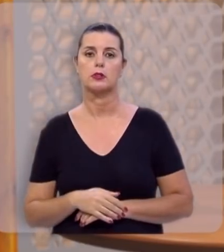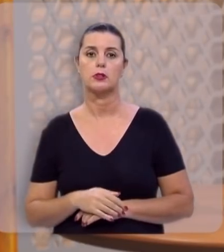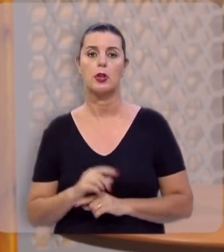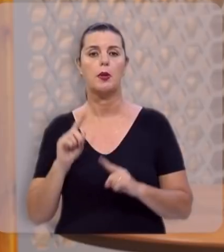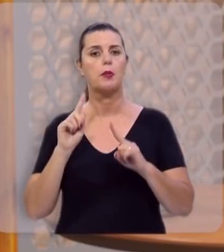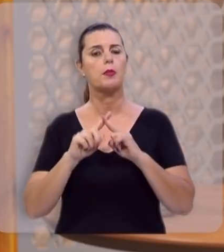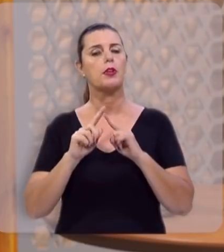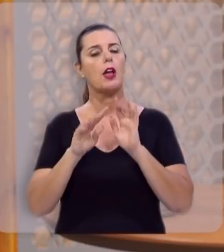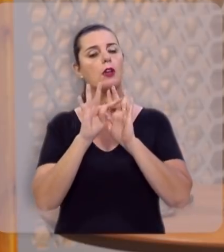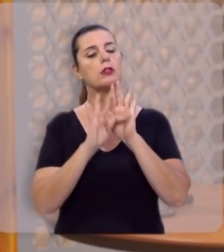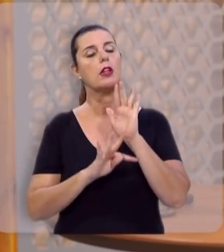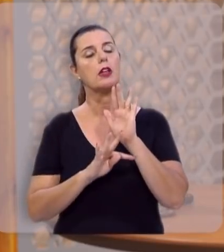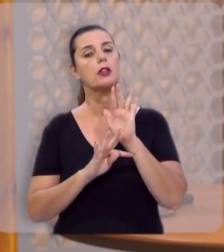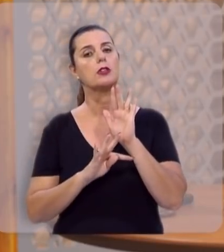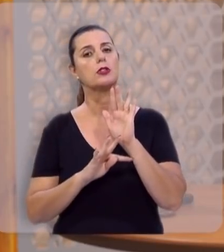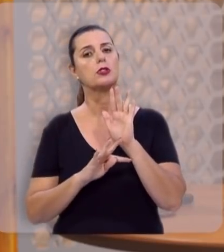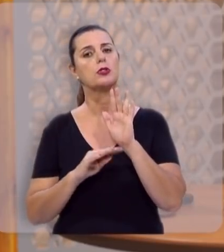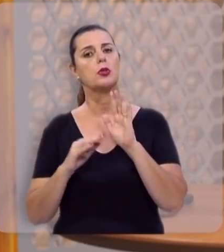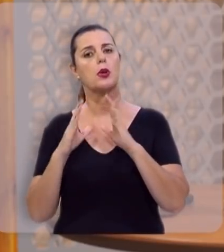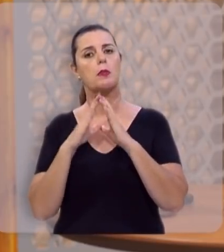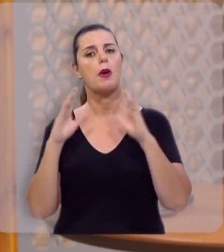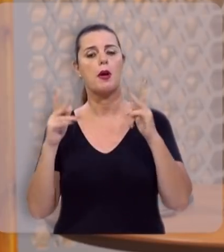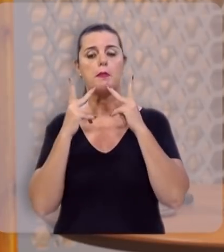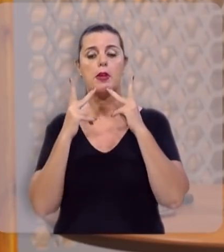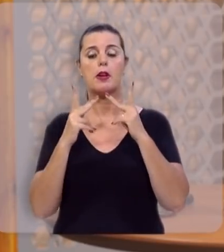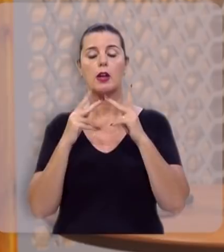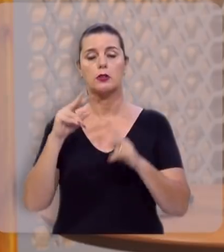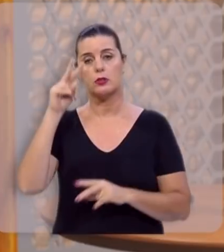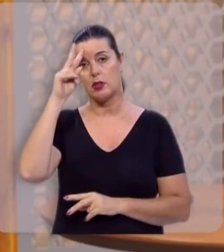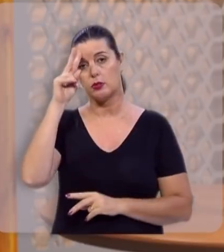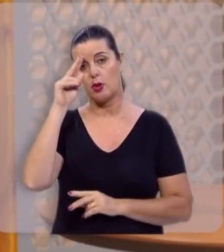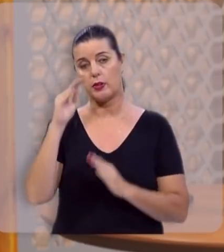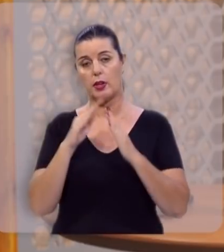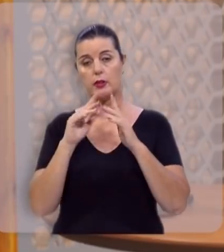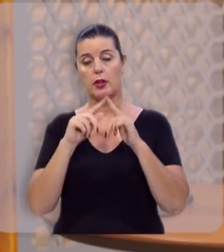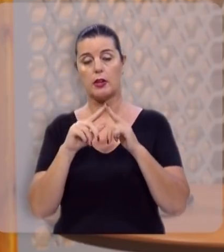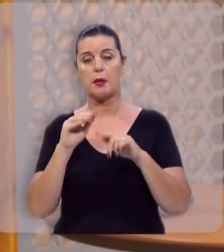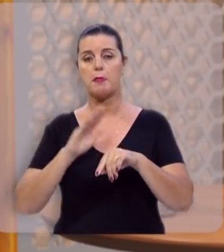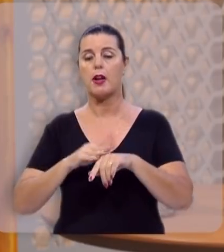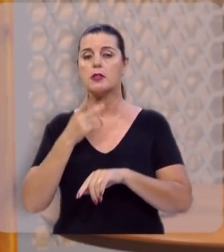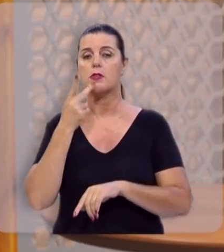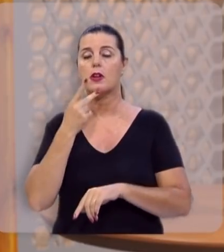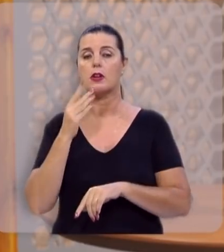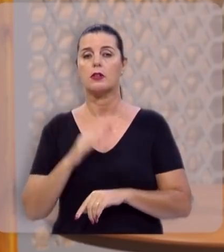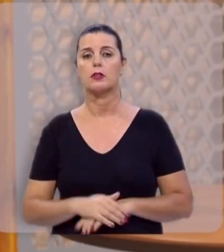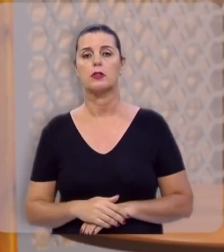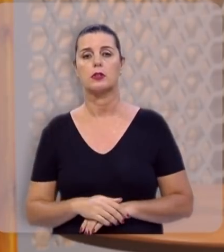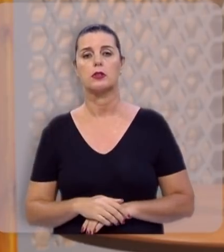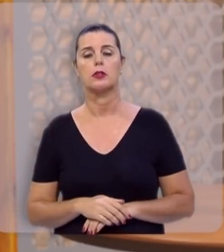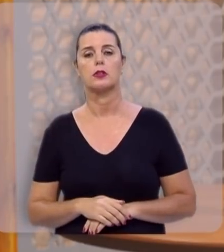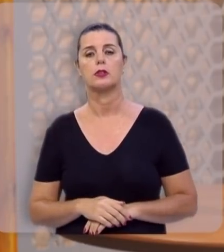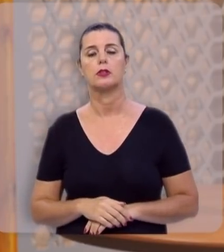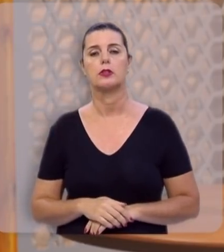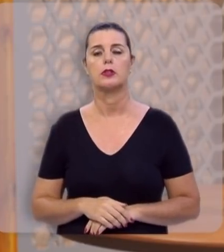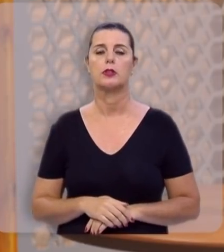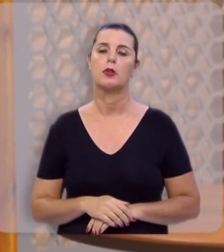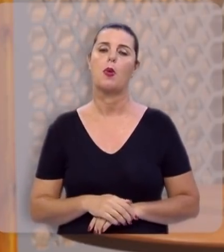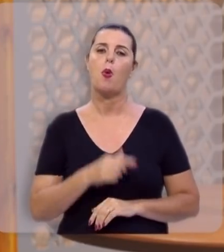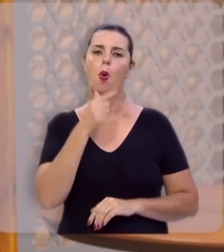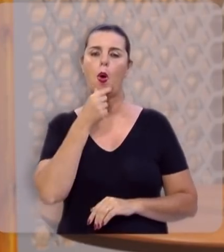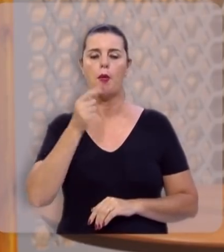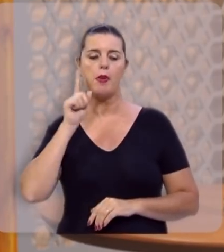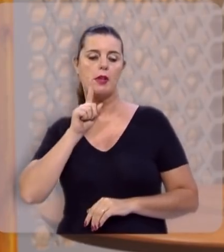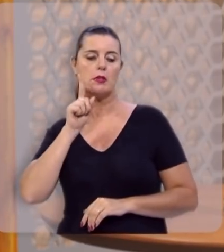precioso, porque ele é o texto que um dos maiores pregadores da história da igreja mais pregava nele, o reverendo George